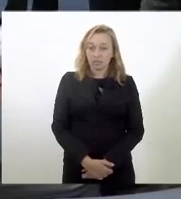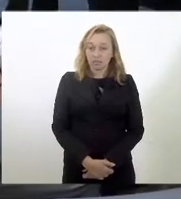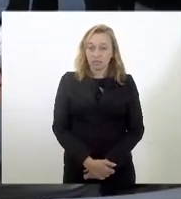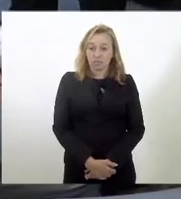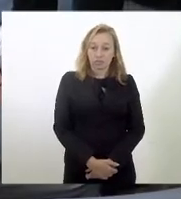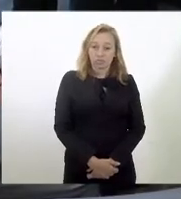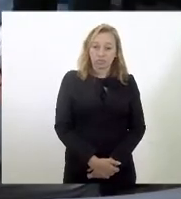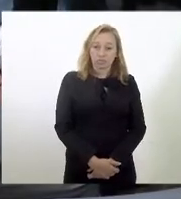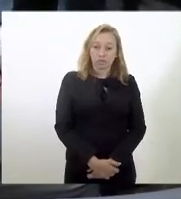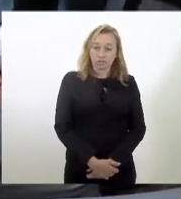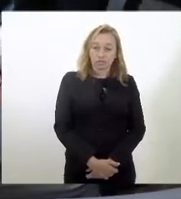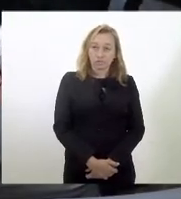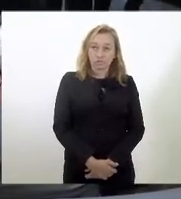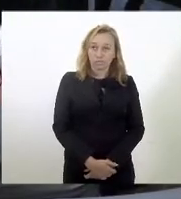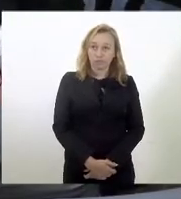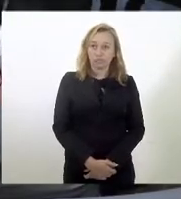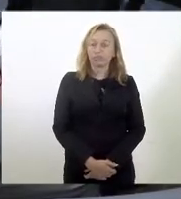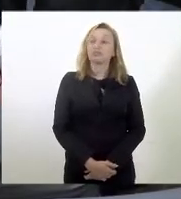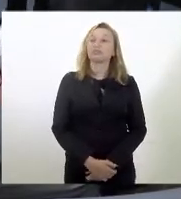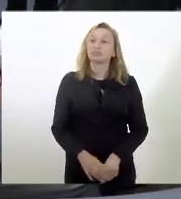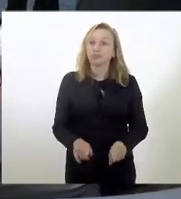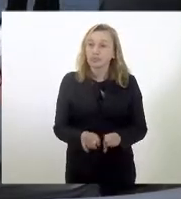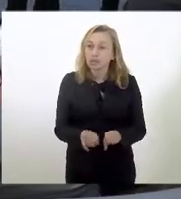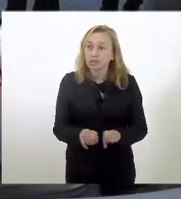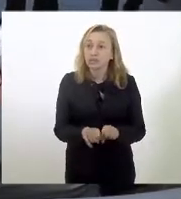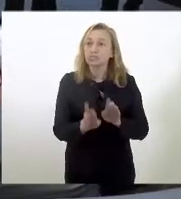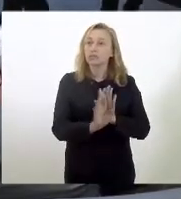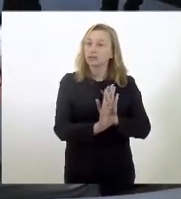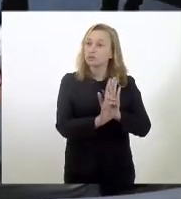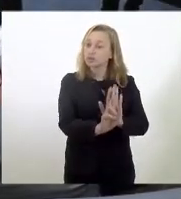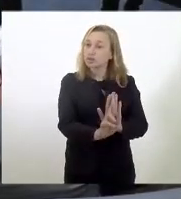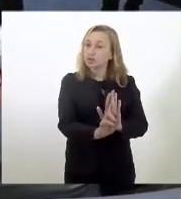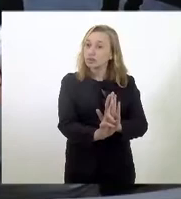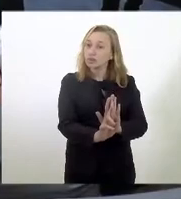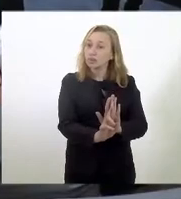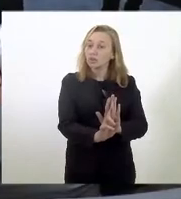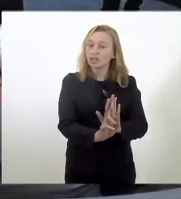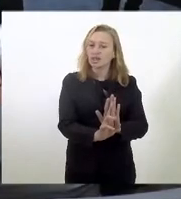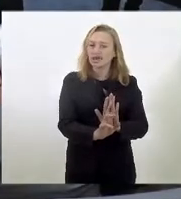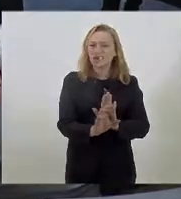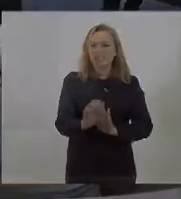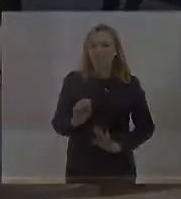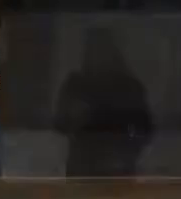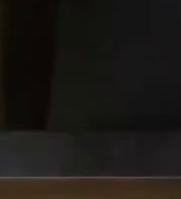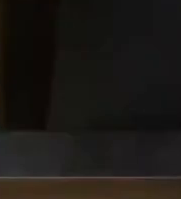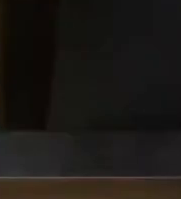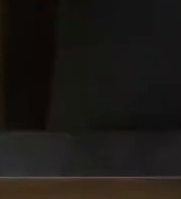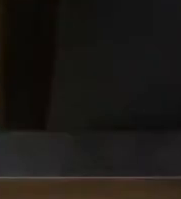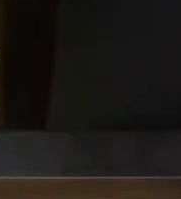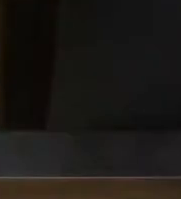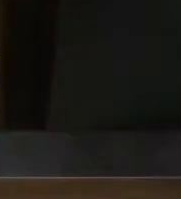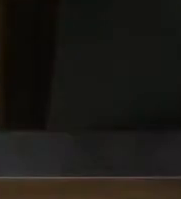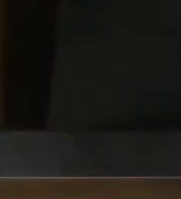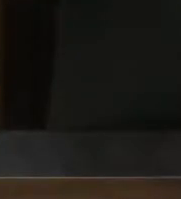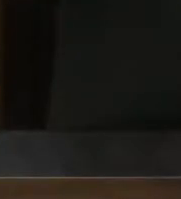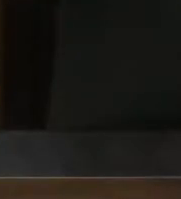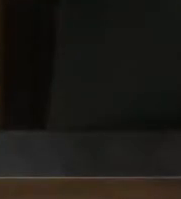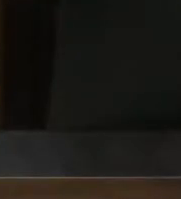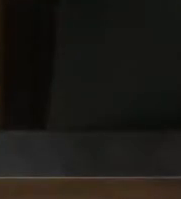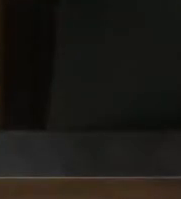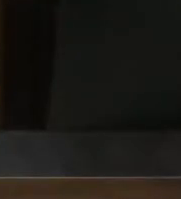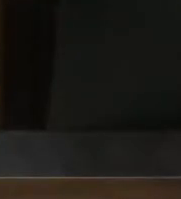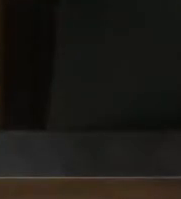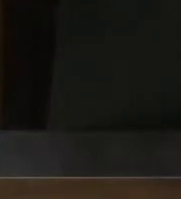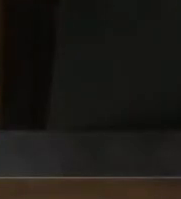Estão conosco também representantes do Sindrio, nosso amigo Rafael e também nosso amigo